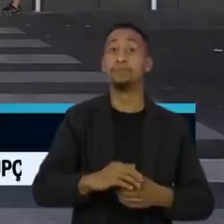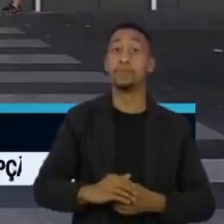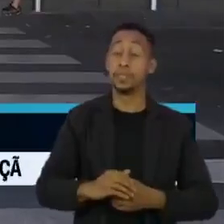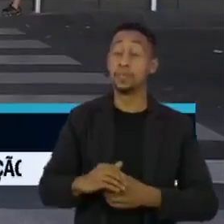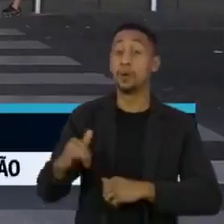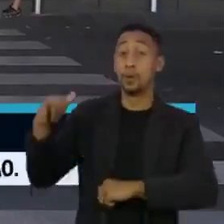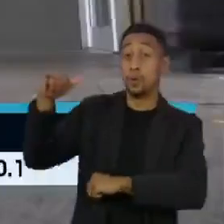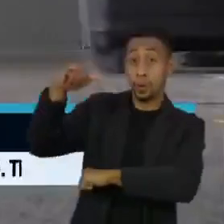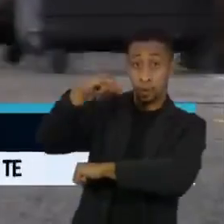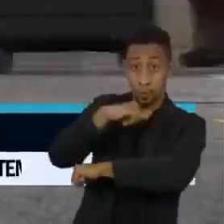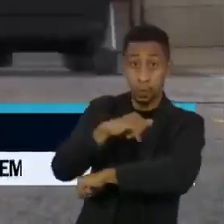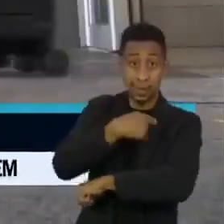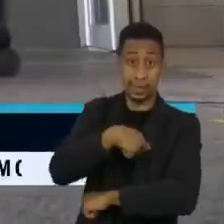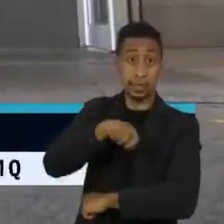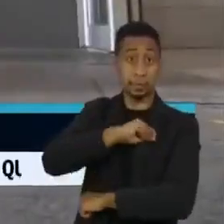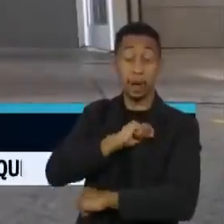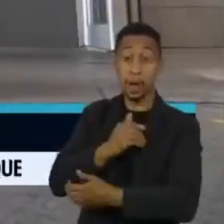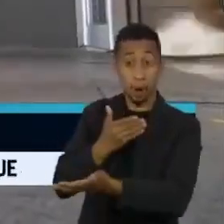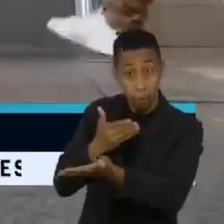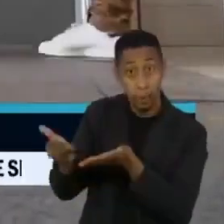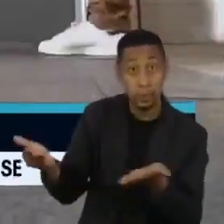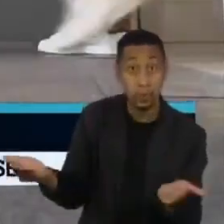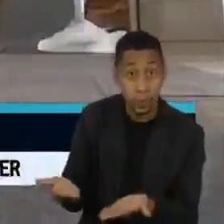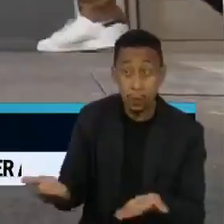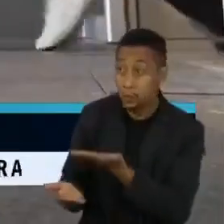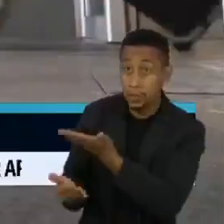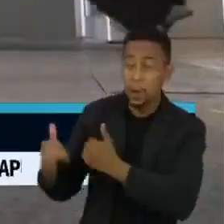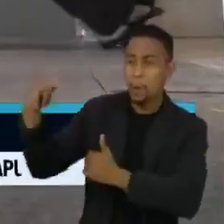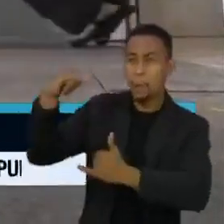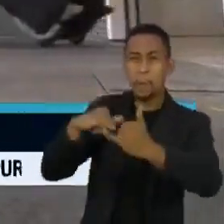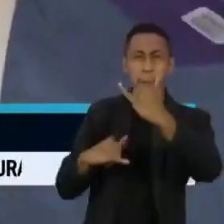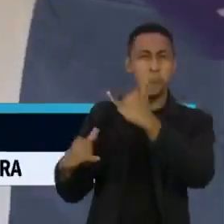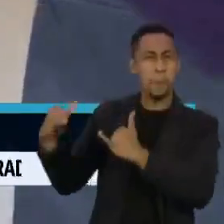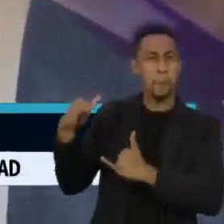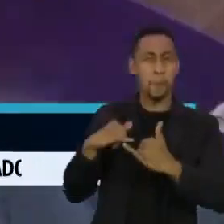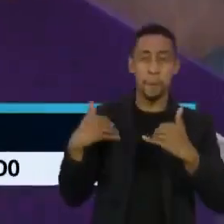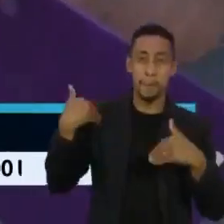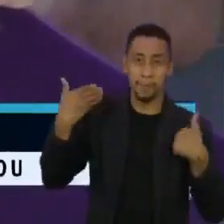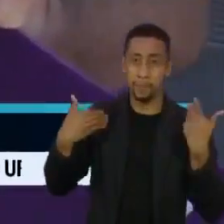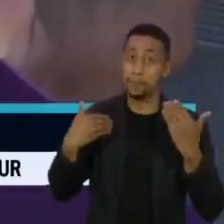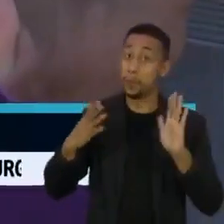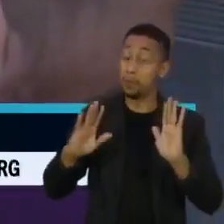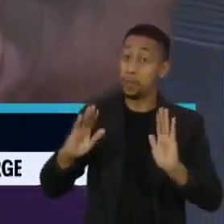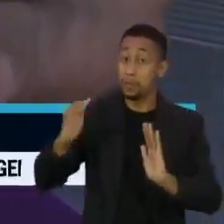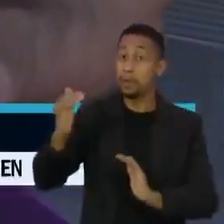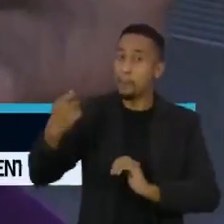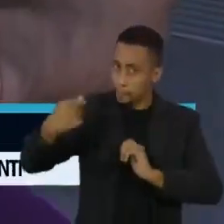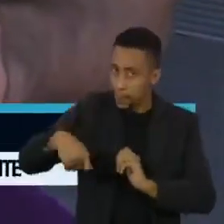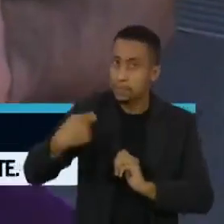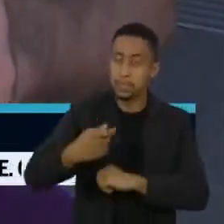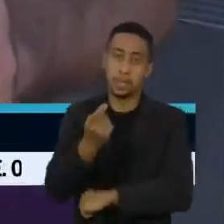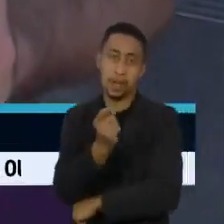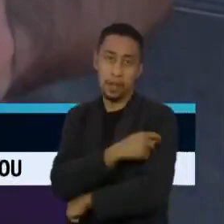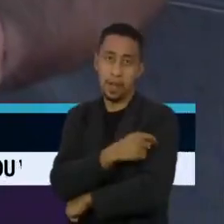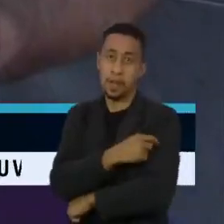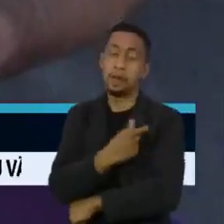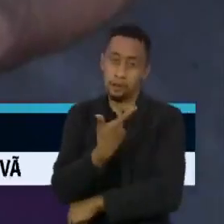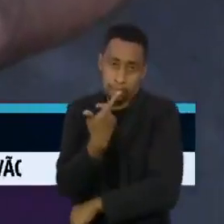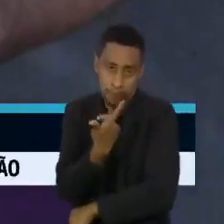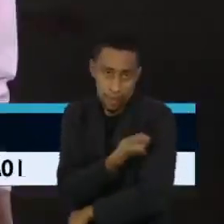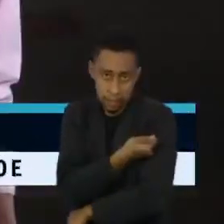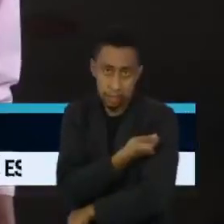aeroportos espanhóis começaram hoje a receber visitantes da maioria dos países. A exigência é que o turista seja vacinado contra